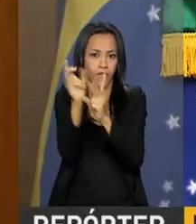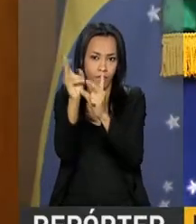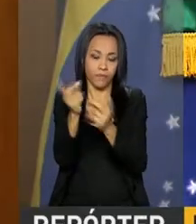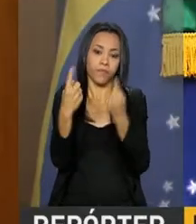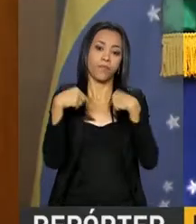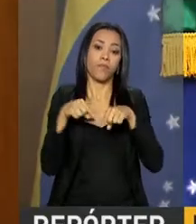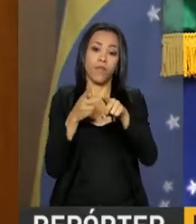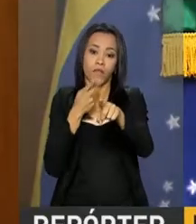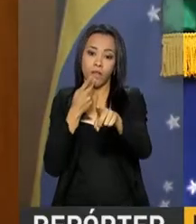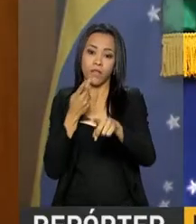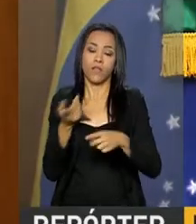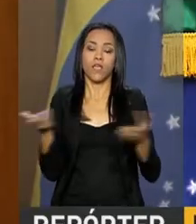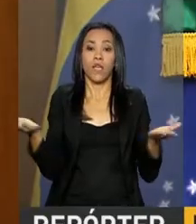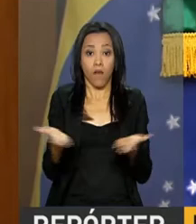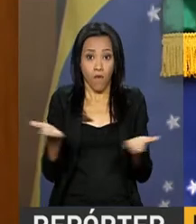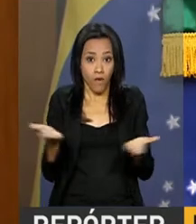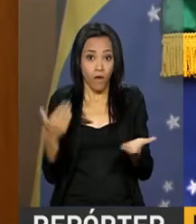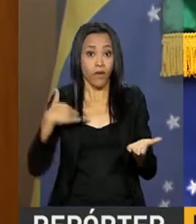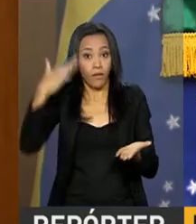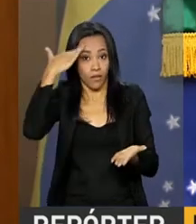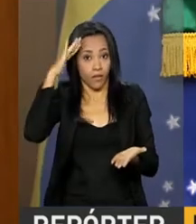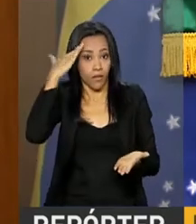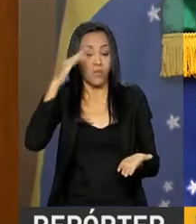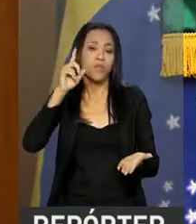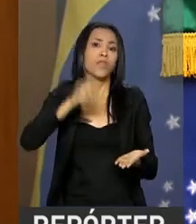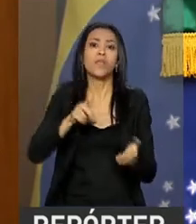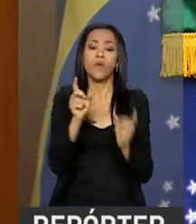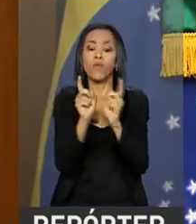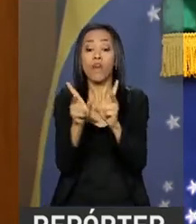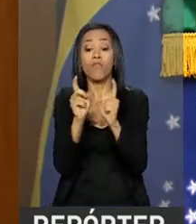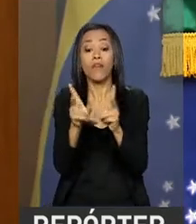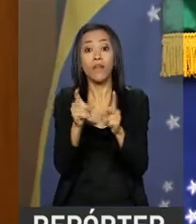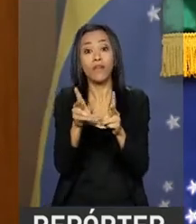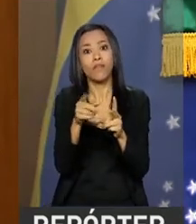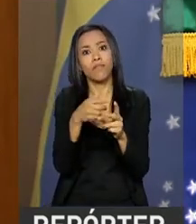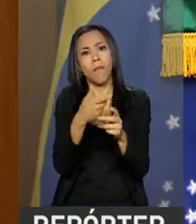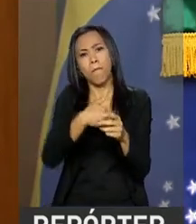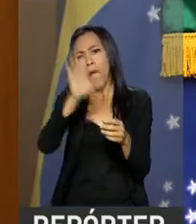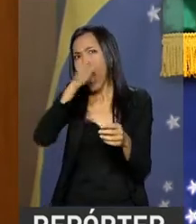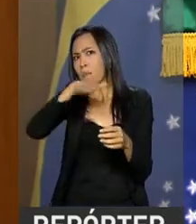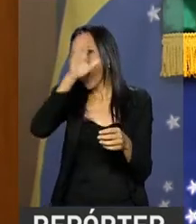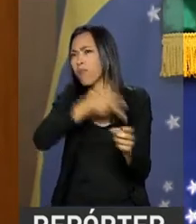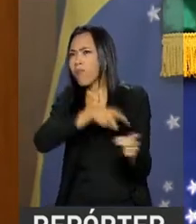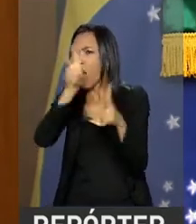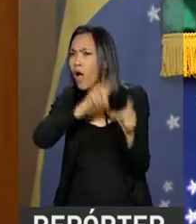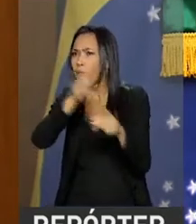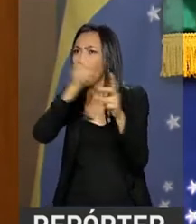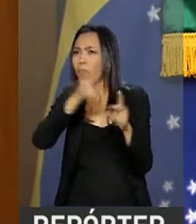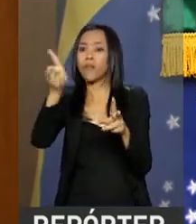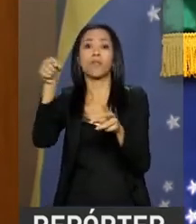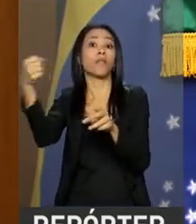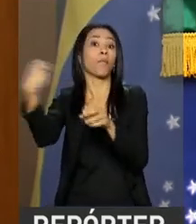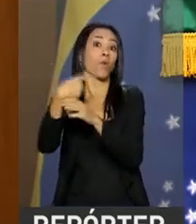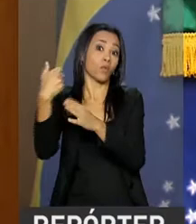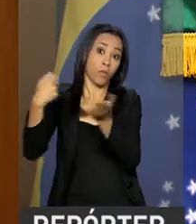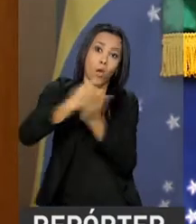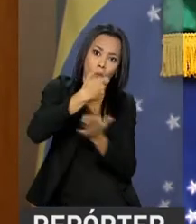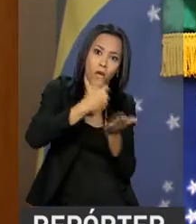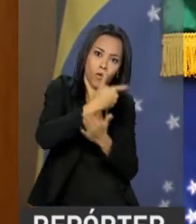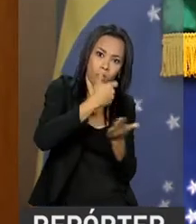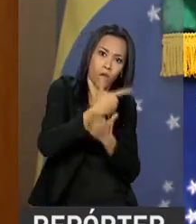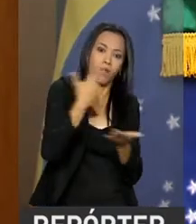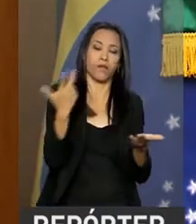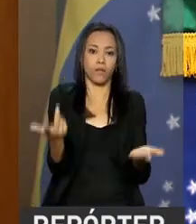agora, porque entendemos que o comércio é uma via de mão dupla. Quem quer vender mais tem que estar disposto também a comprar. Então nós estamos